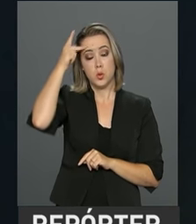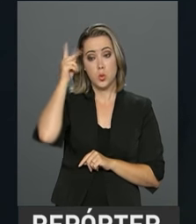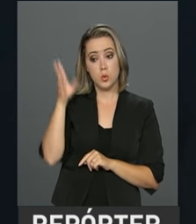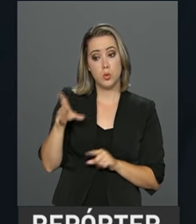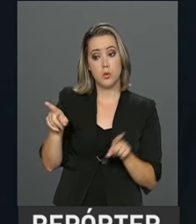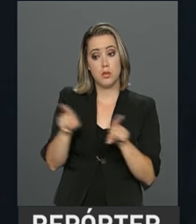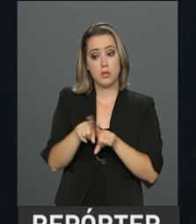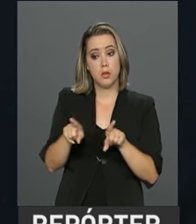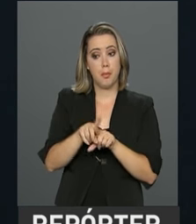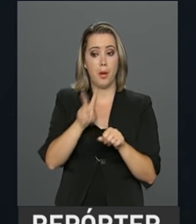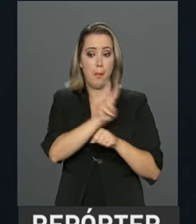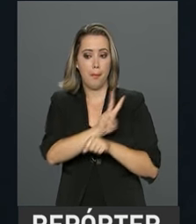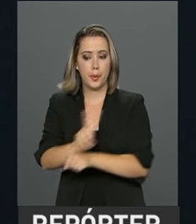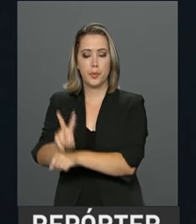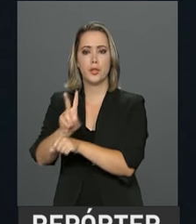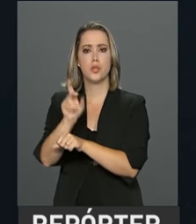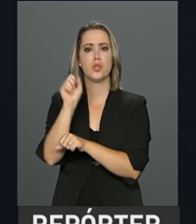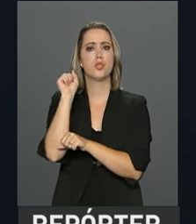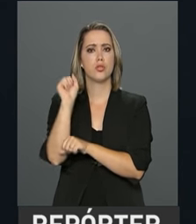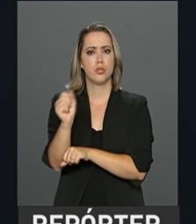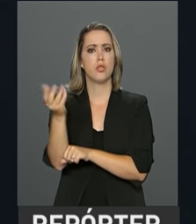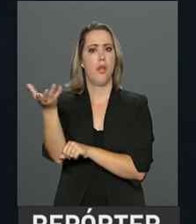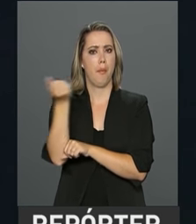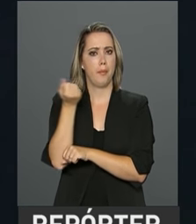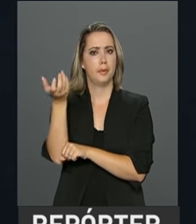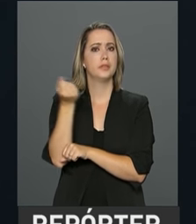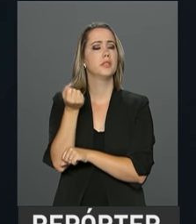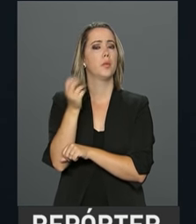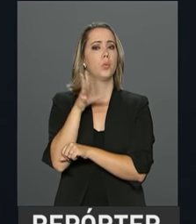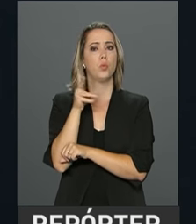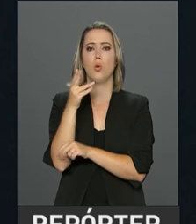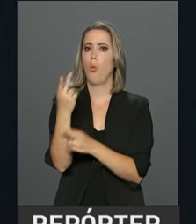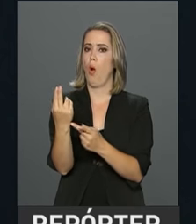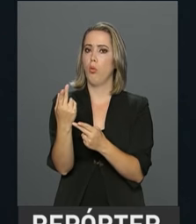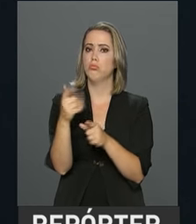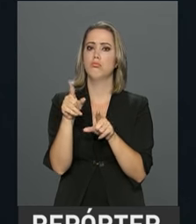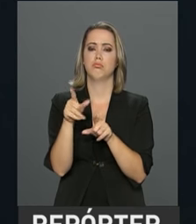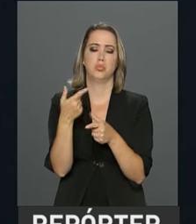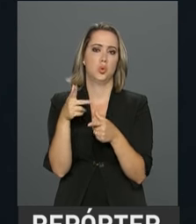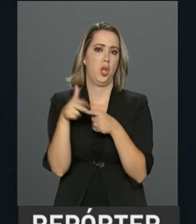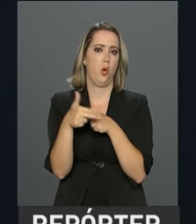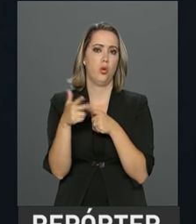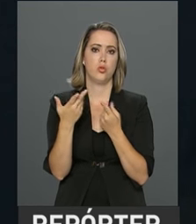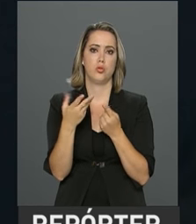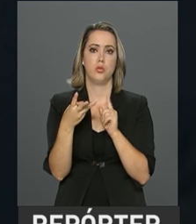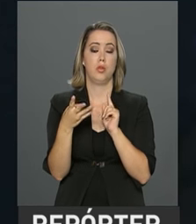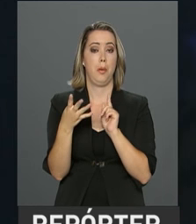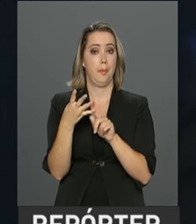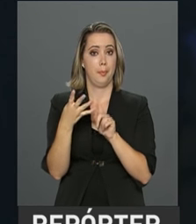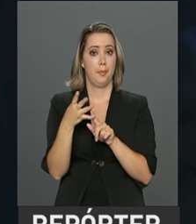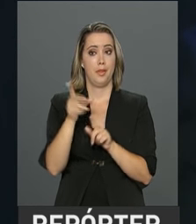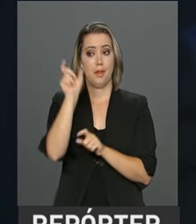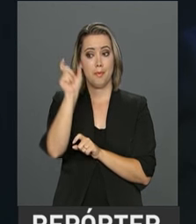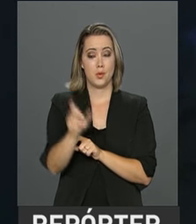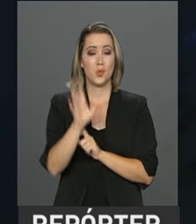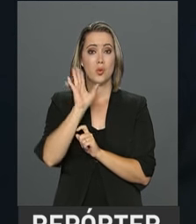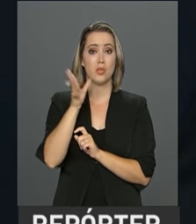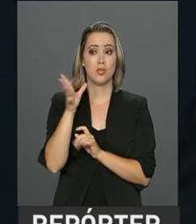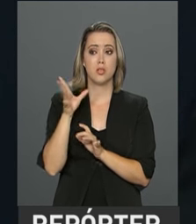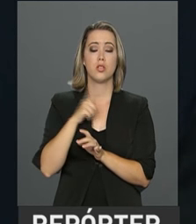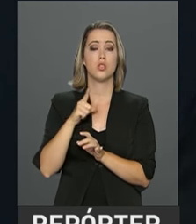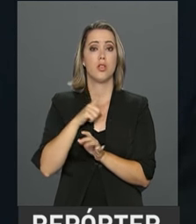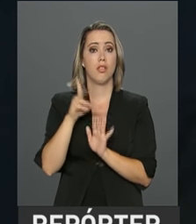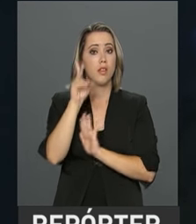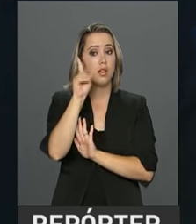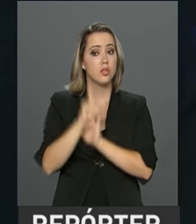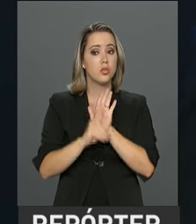todos protegidos, continuarão recebendo as suas pensões. É uma reforma onde aqueles trabalhadores que já acumularam as